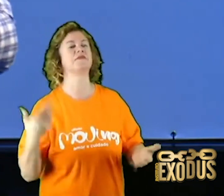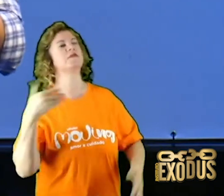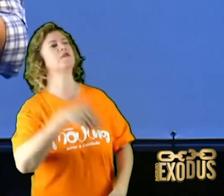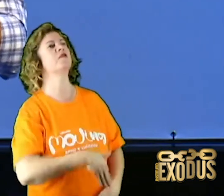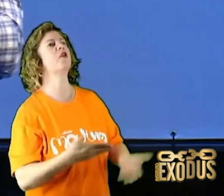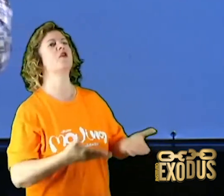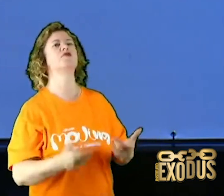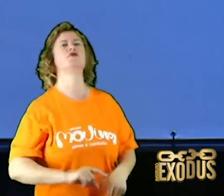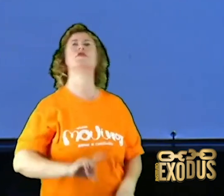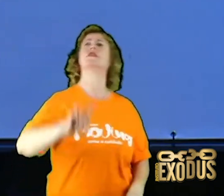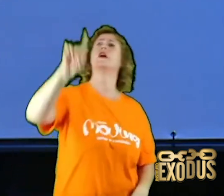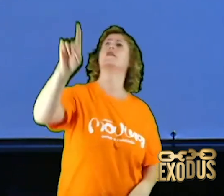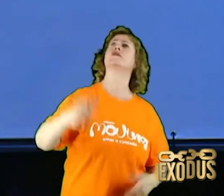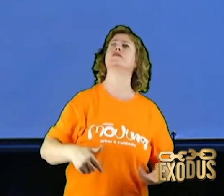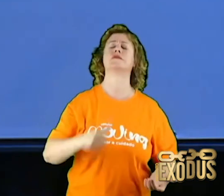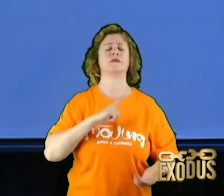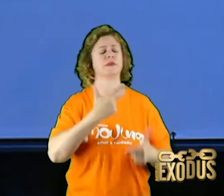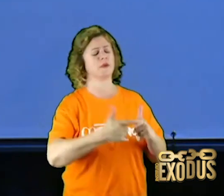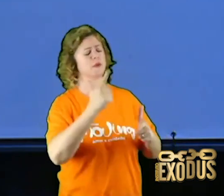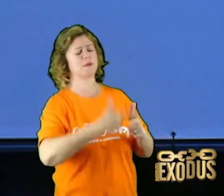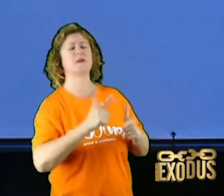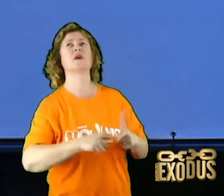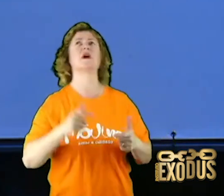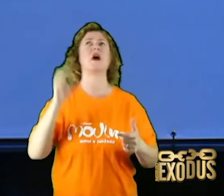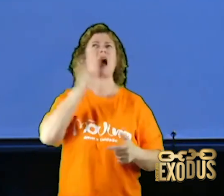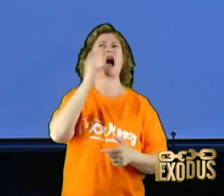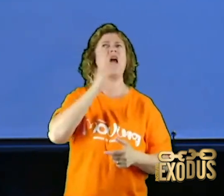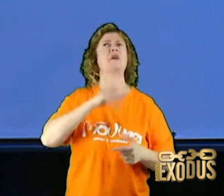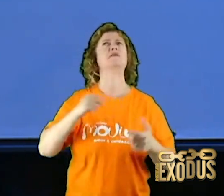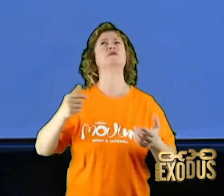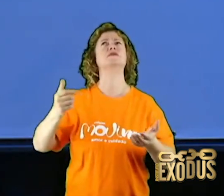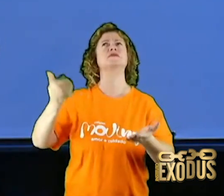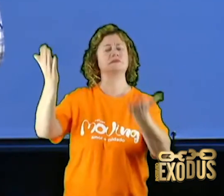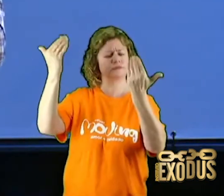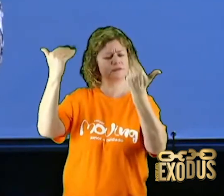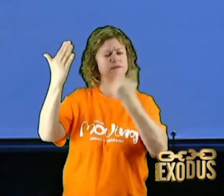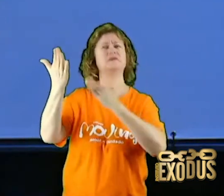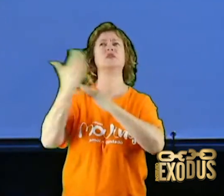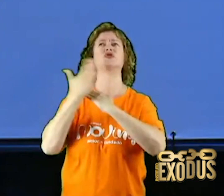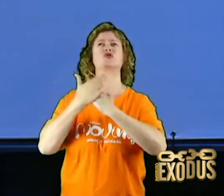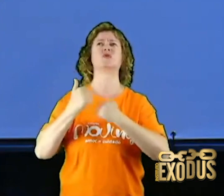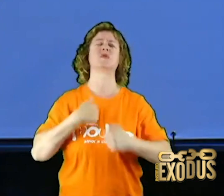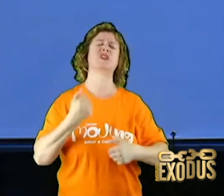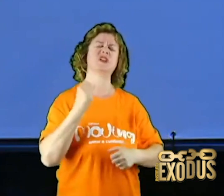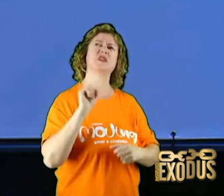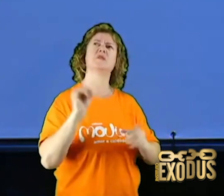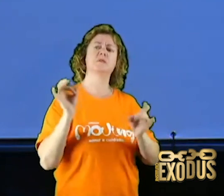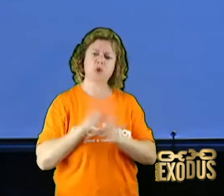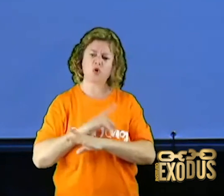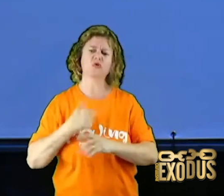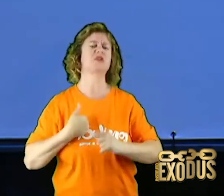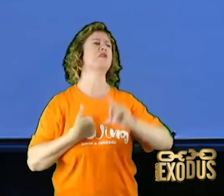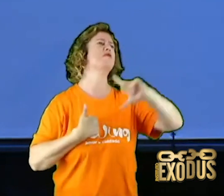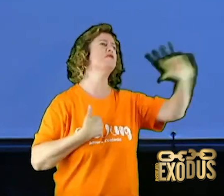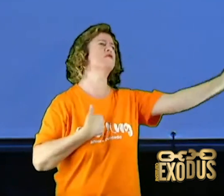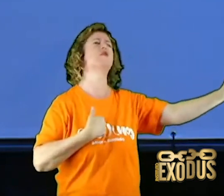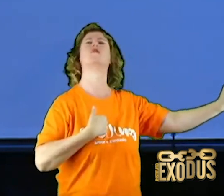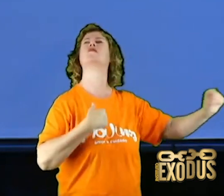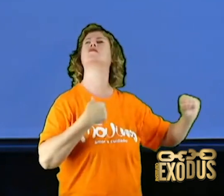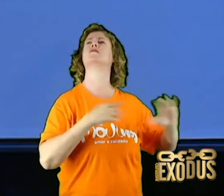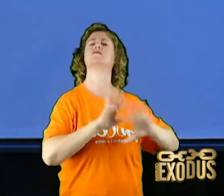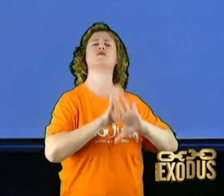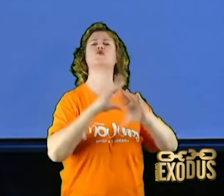seguinte, estou com um problema, faz rápido, porque eu vou embora e vou sumir, não vou aparecer mais e vou viver a minha vida. Não é